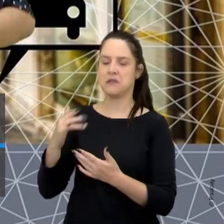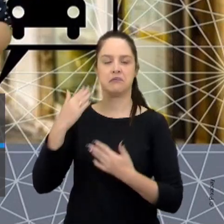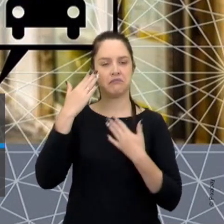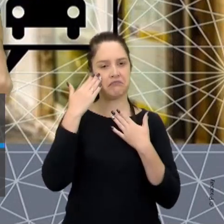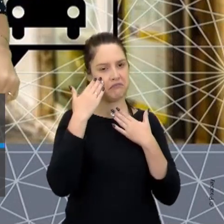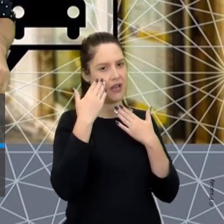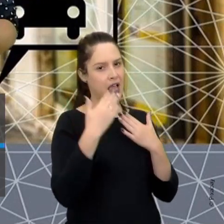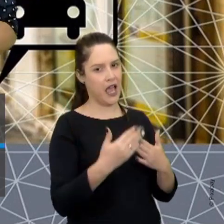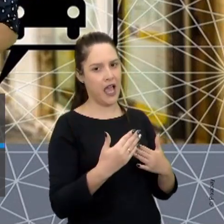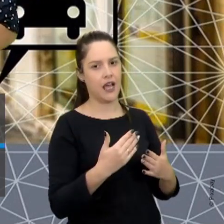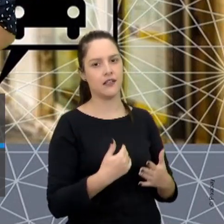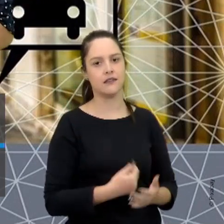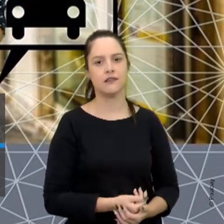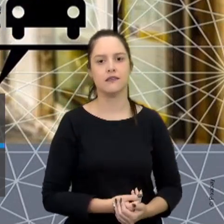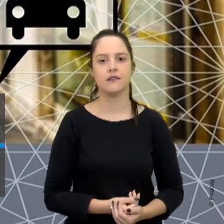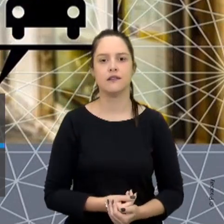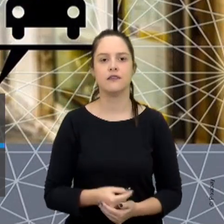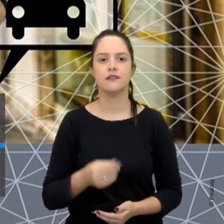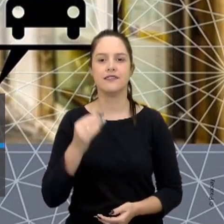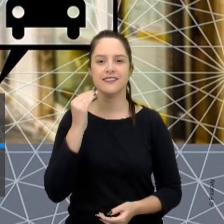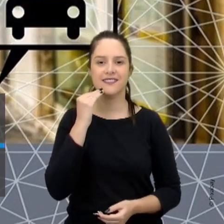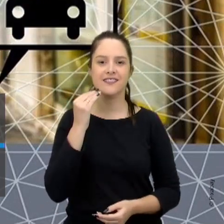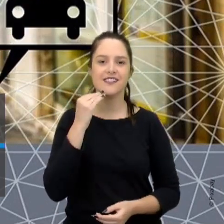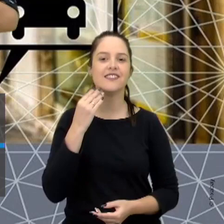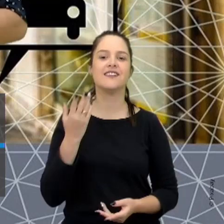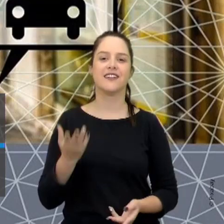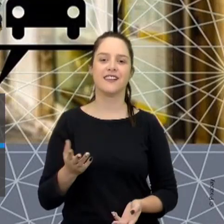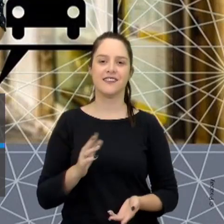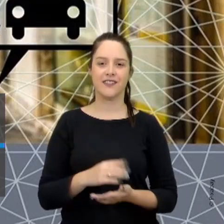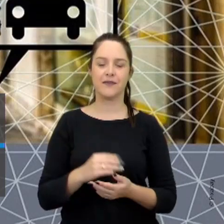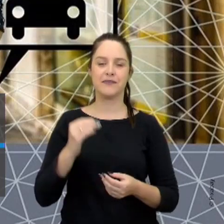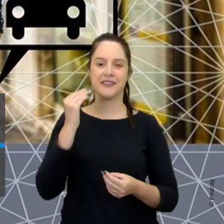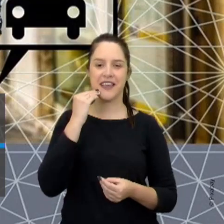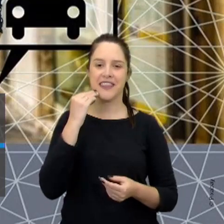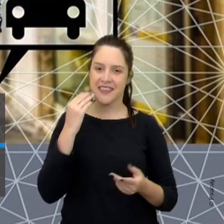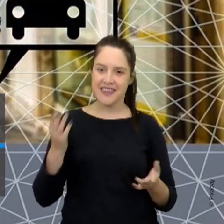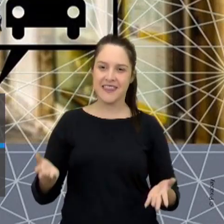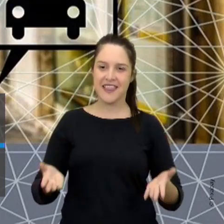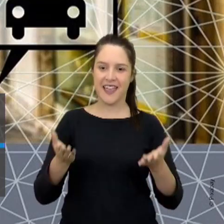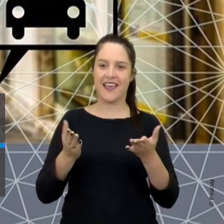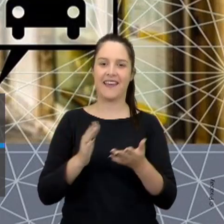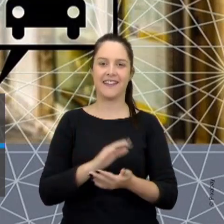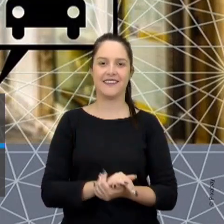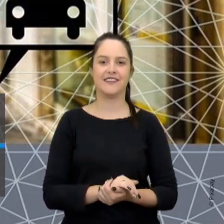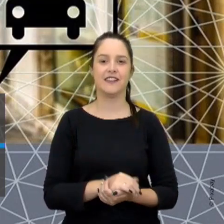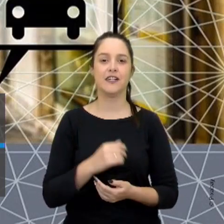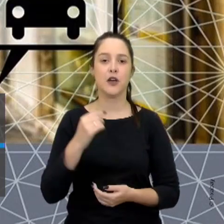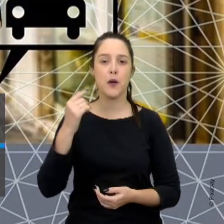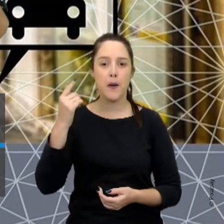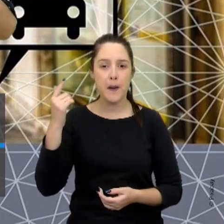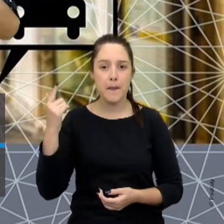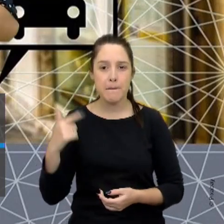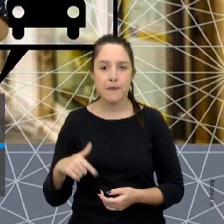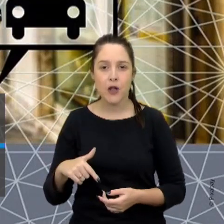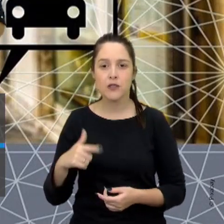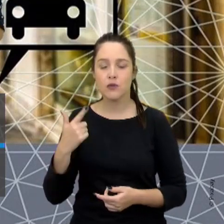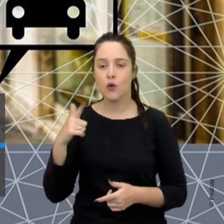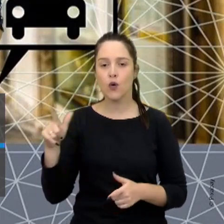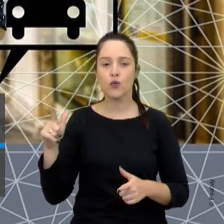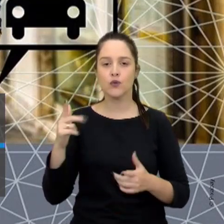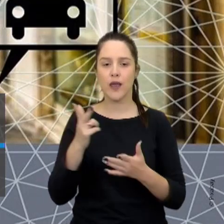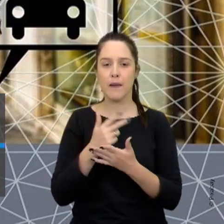estudantes que sabem bem mais que o Pro aí fazer esses retratos. Muito legal. Né? Muito bacana. Vamos para a próxima leitura, então, de imagem? Vamos